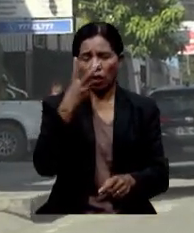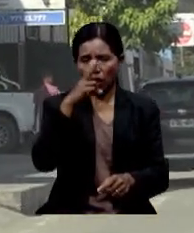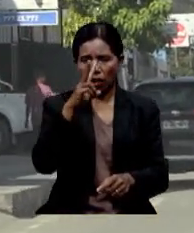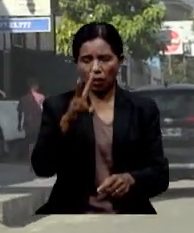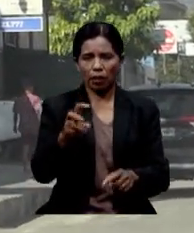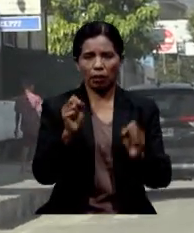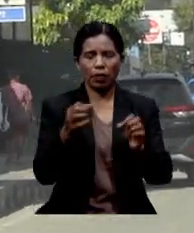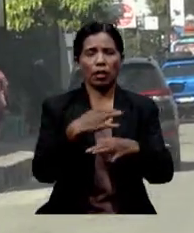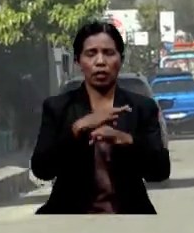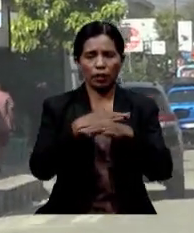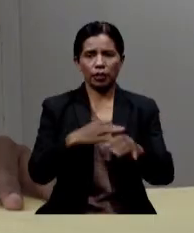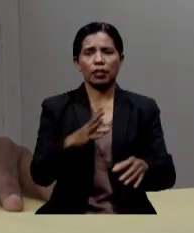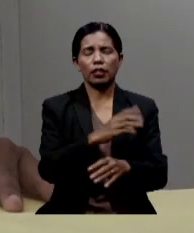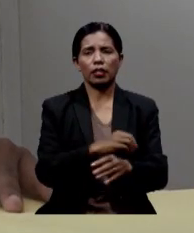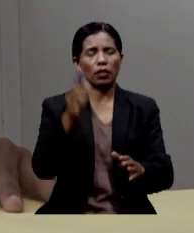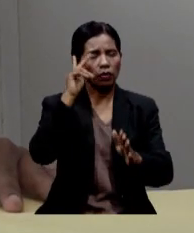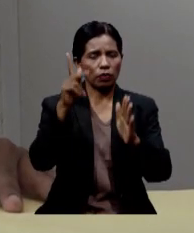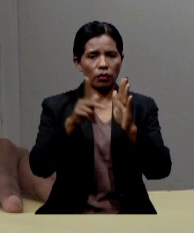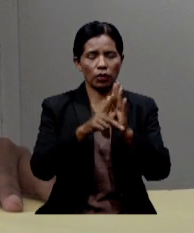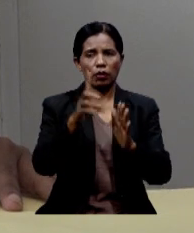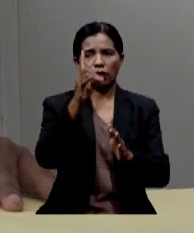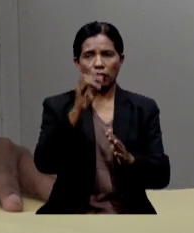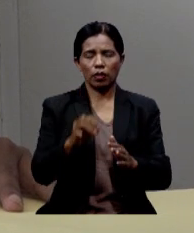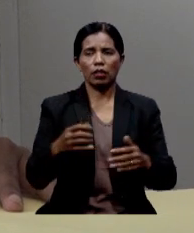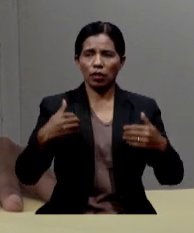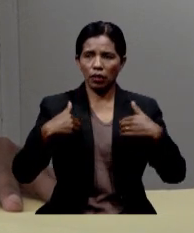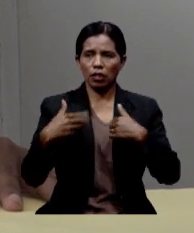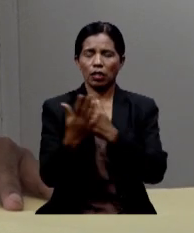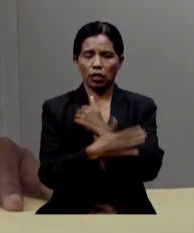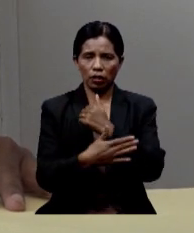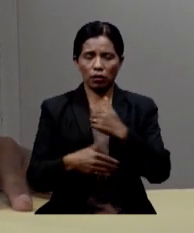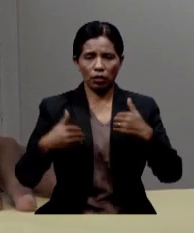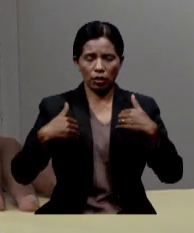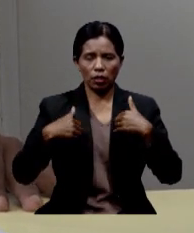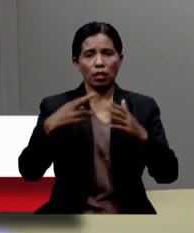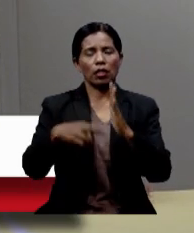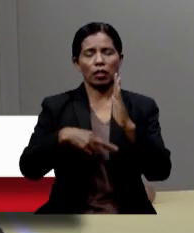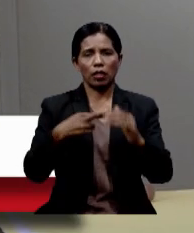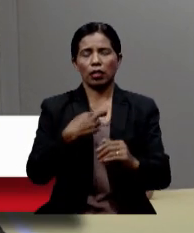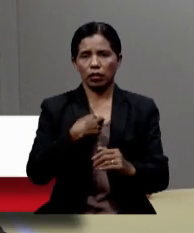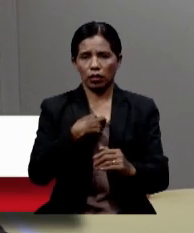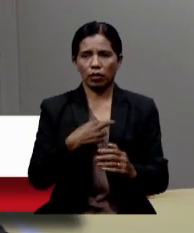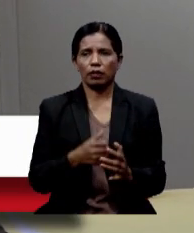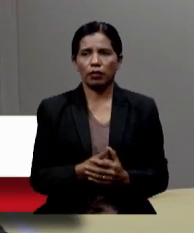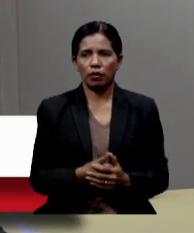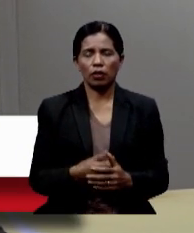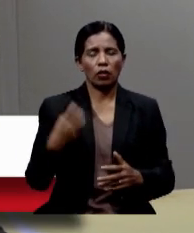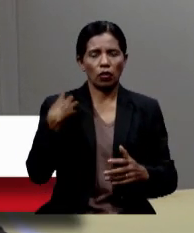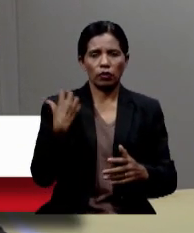imazen capital dili. E a nação de Ita tem que ser reunida padrão raça de Bahia na minha construção, edifícios